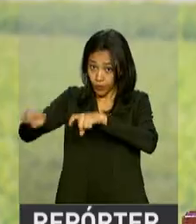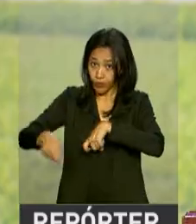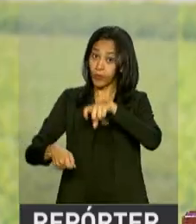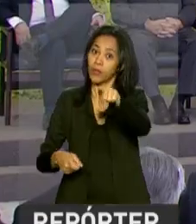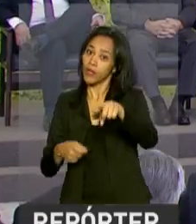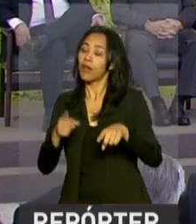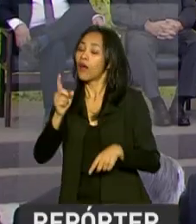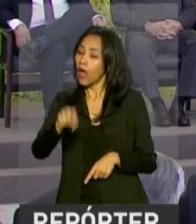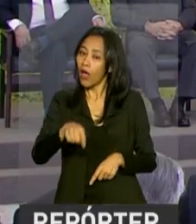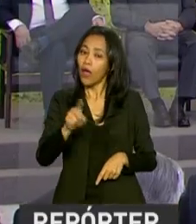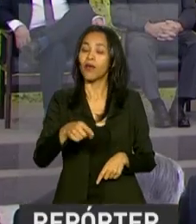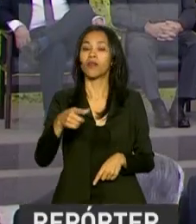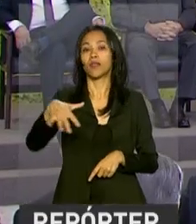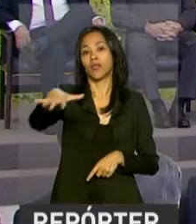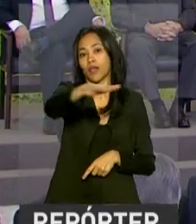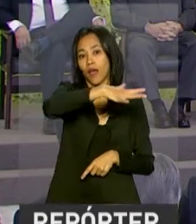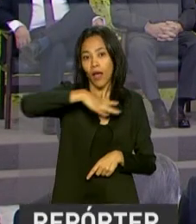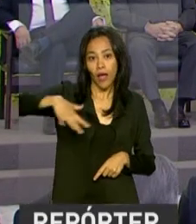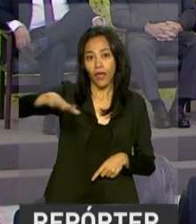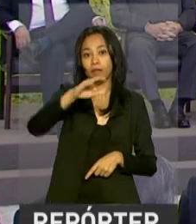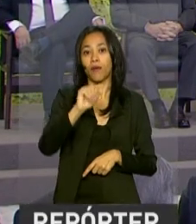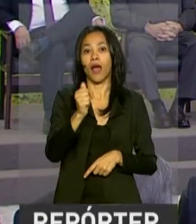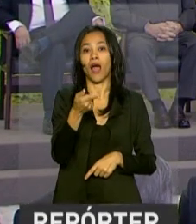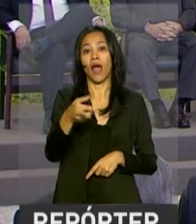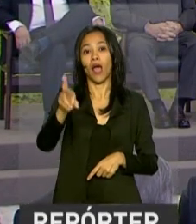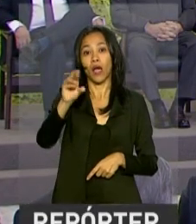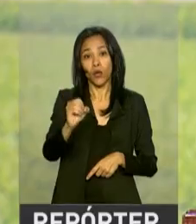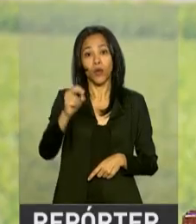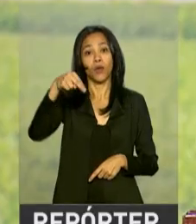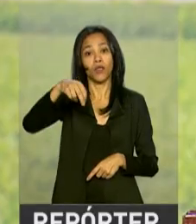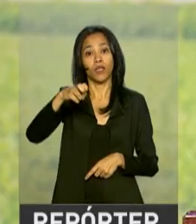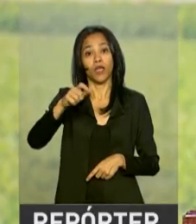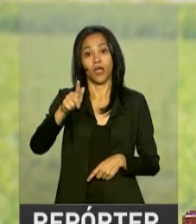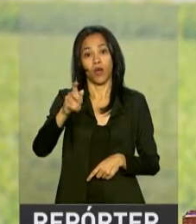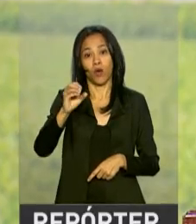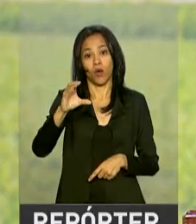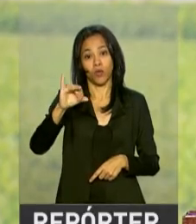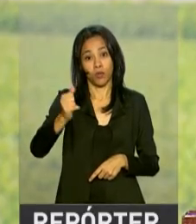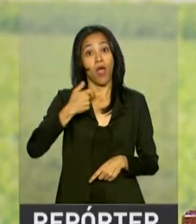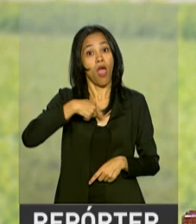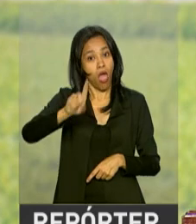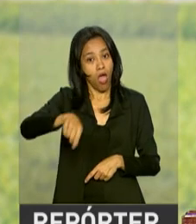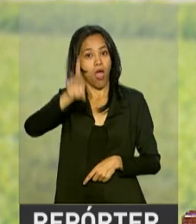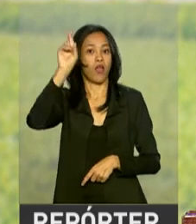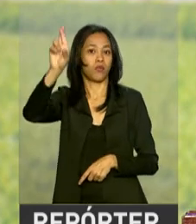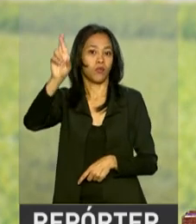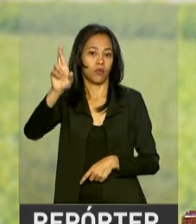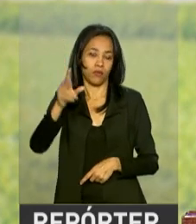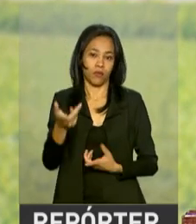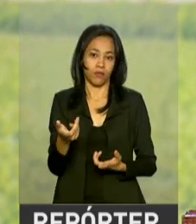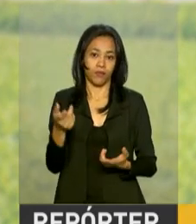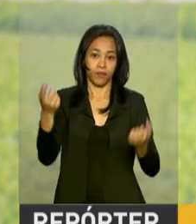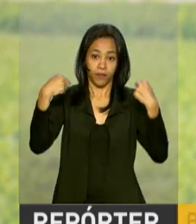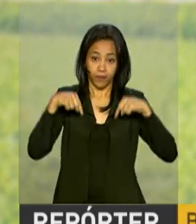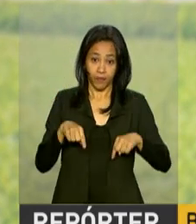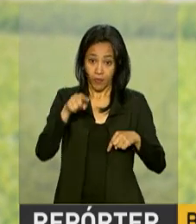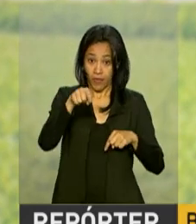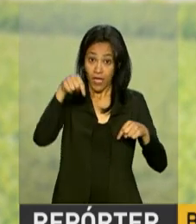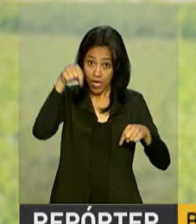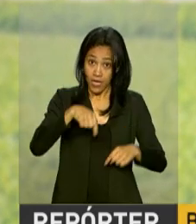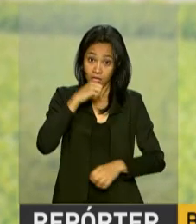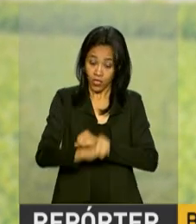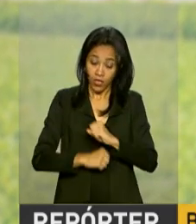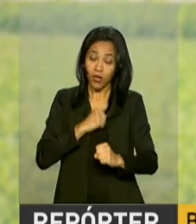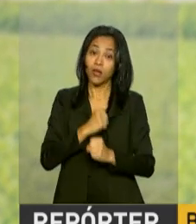pela maior parte das exportações brasileiras o nosso agronegócio este ano trará para o